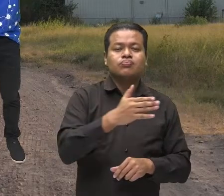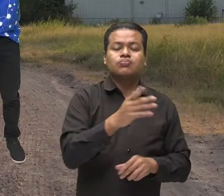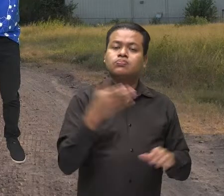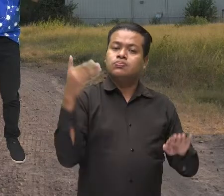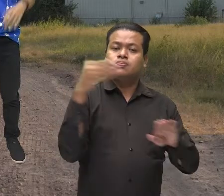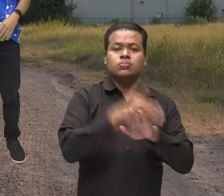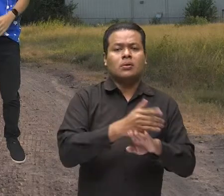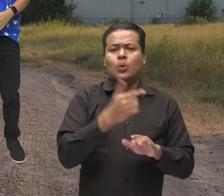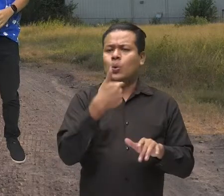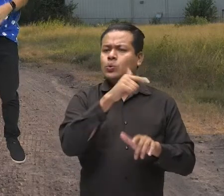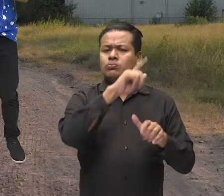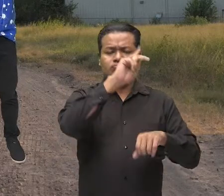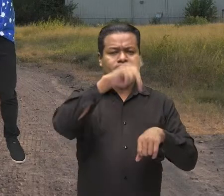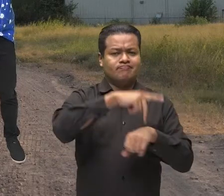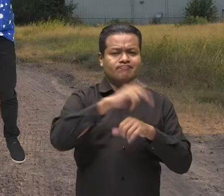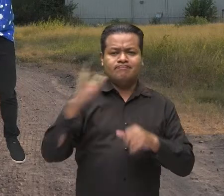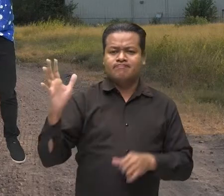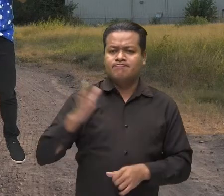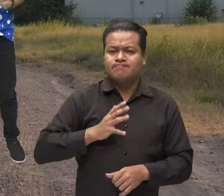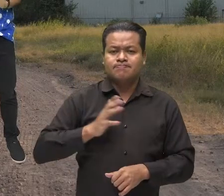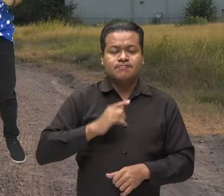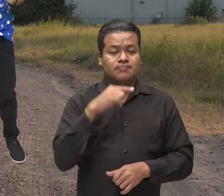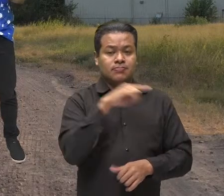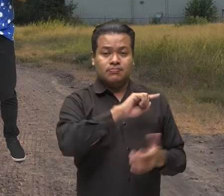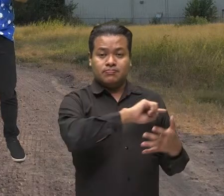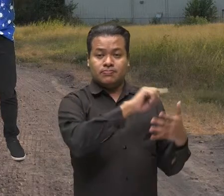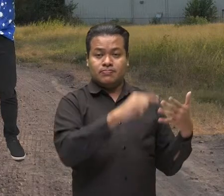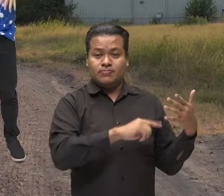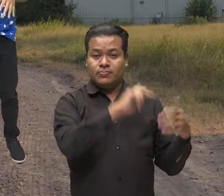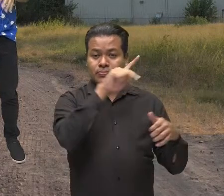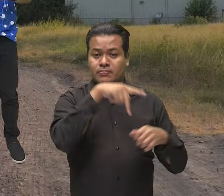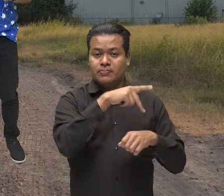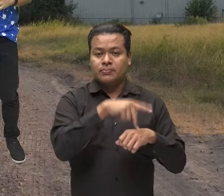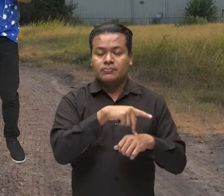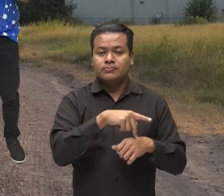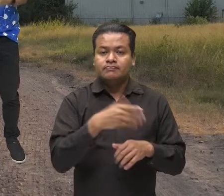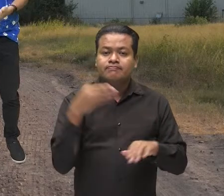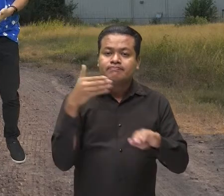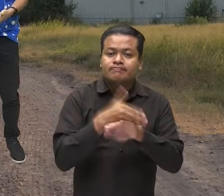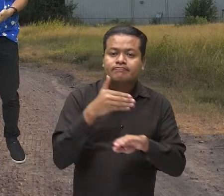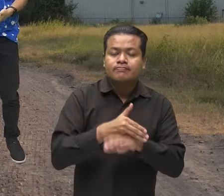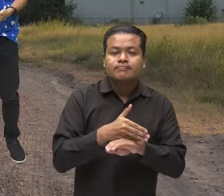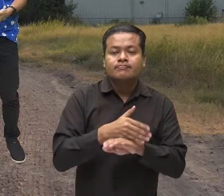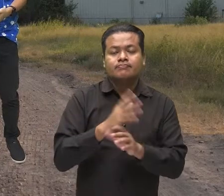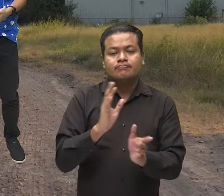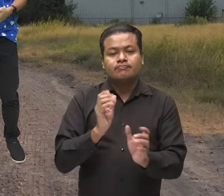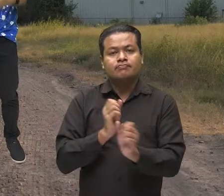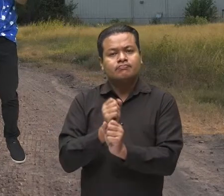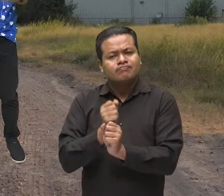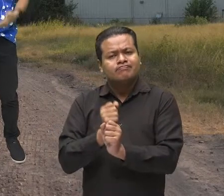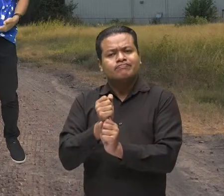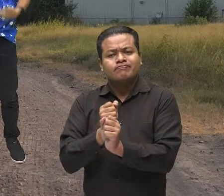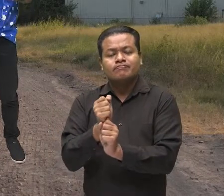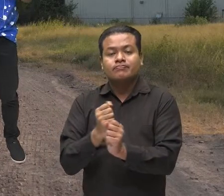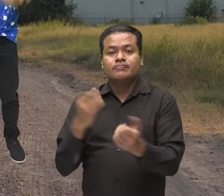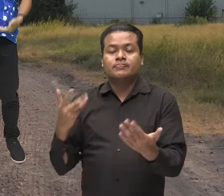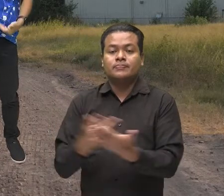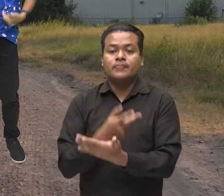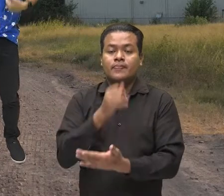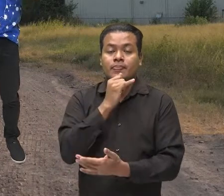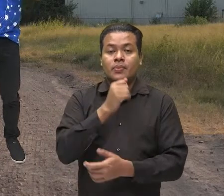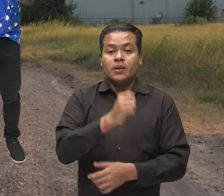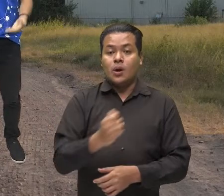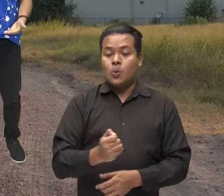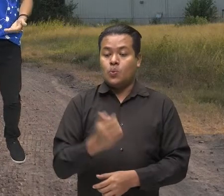na Bulgária, para entrar na Romênia, para entrar na França, na Alemanha, enfim, para acessar. Durante muito tempo tem acontecido assim, né? A quantidade de